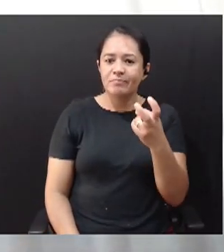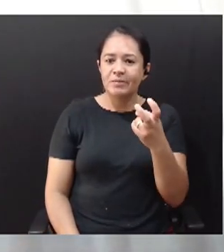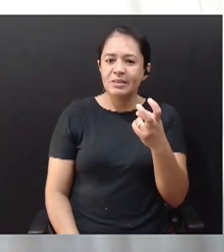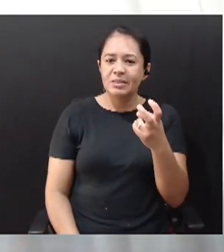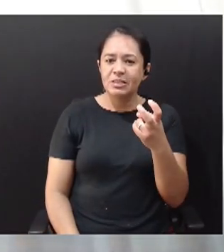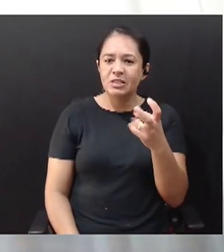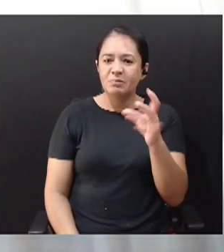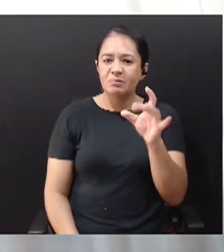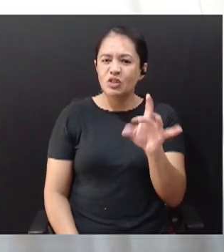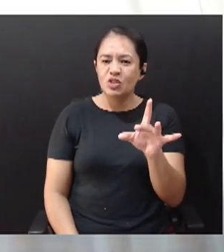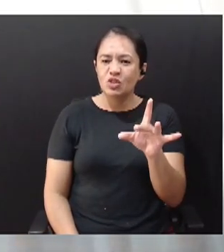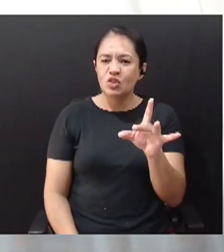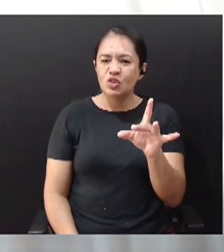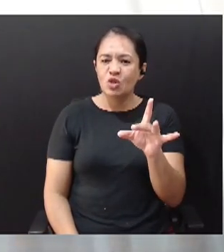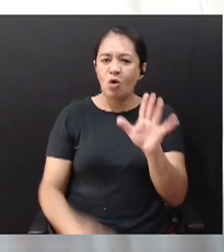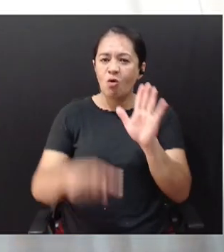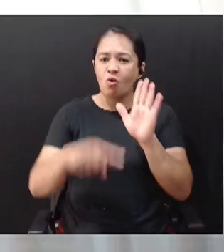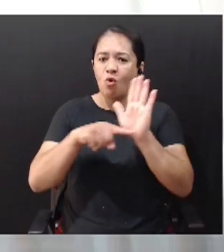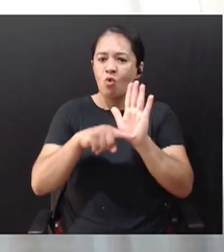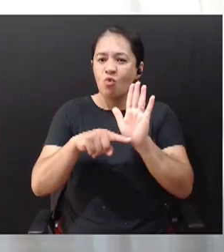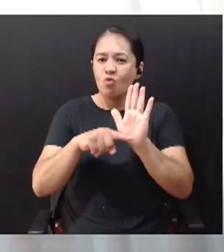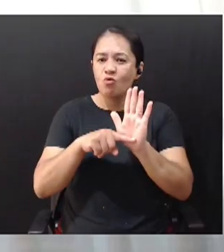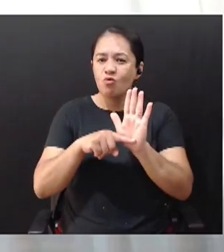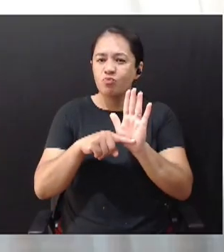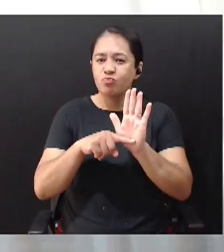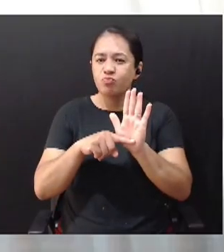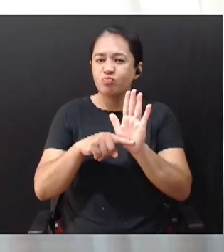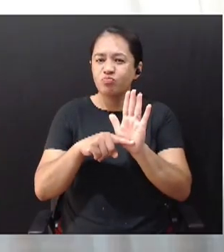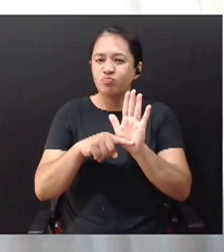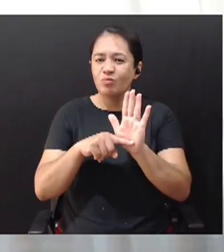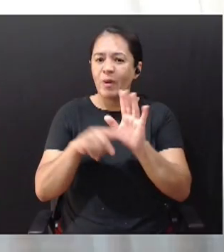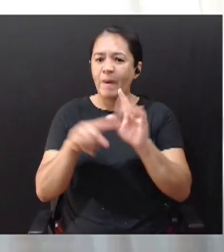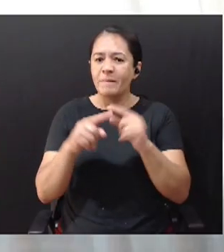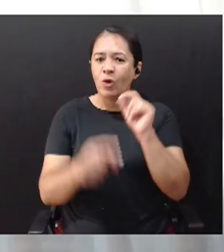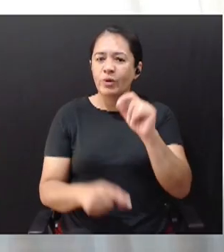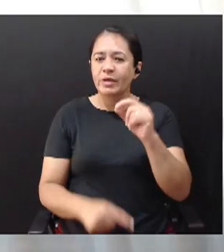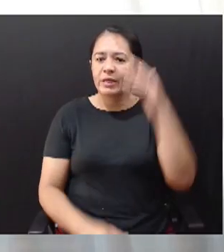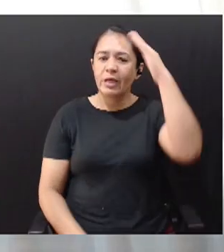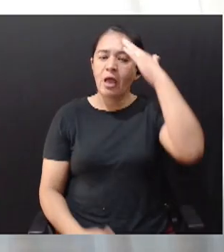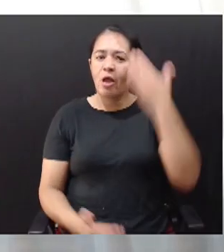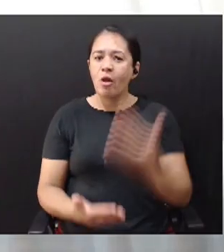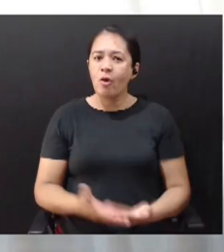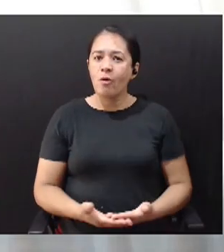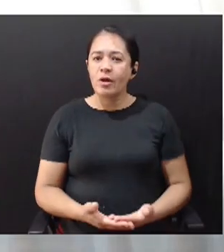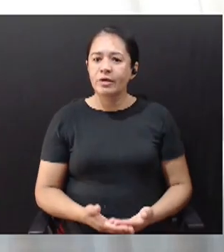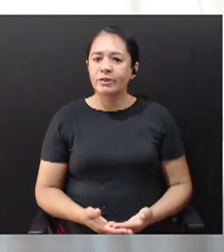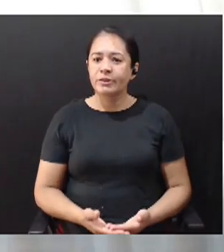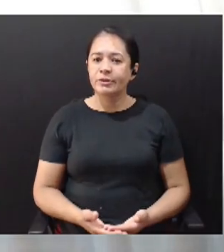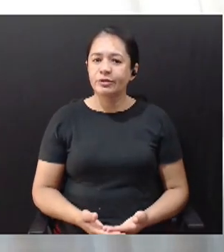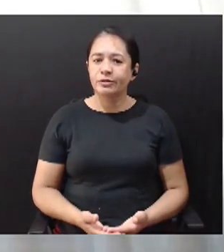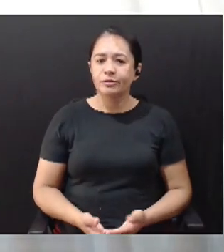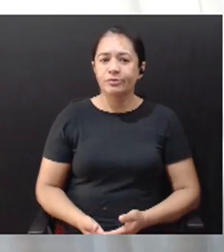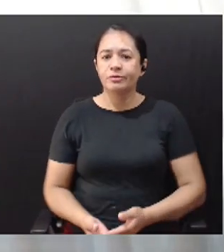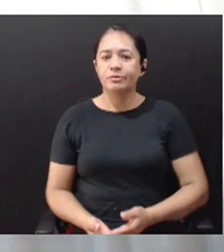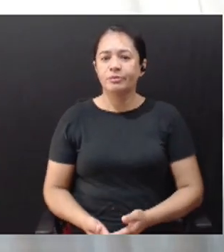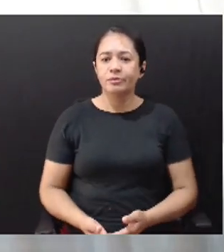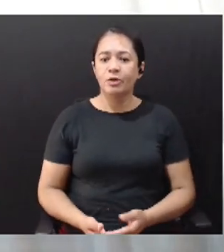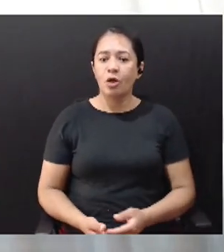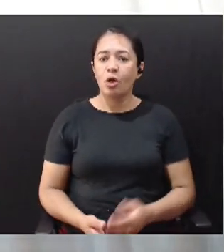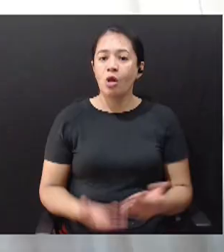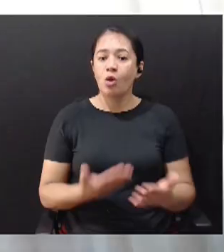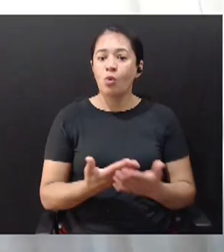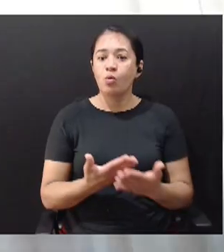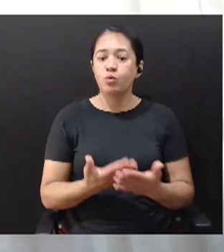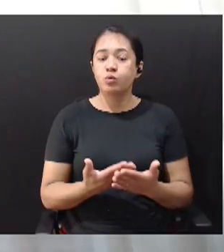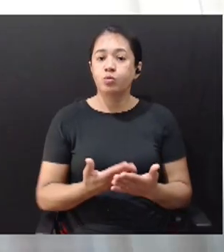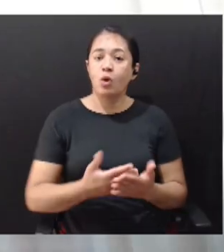uma situação, né? E o que eu acredito, né, que os estudos mostram, que eu atuo